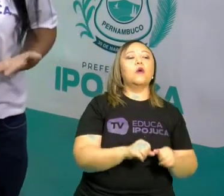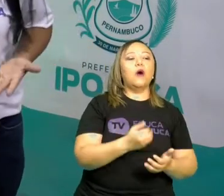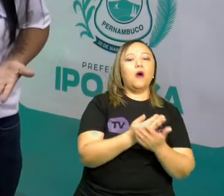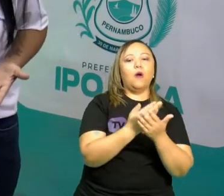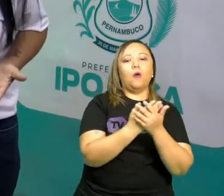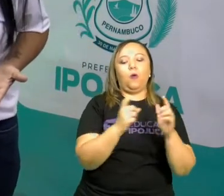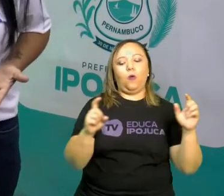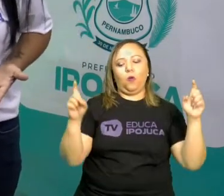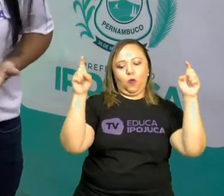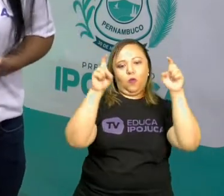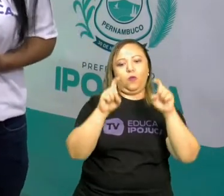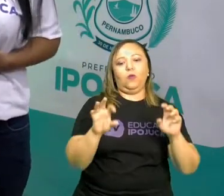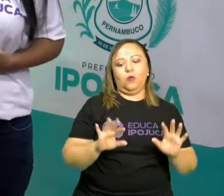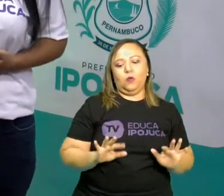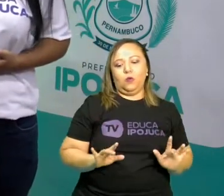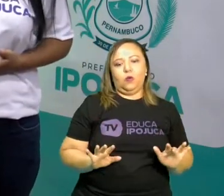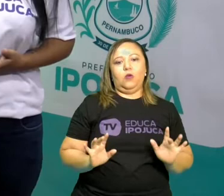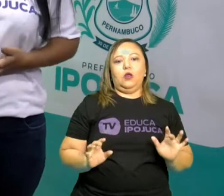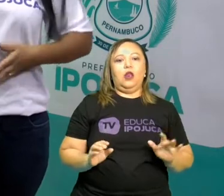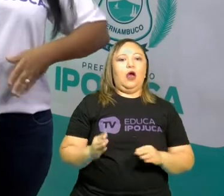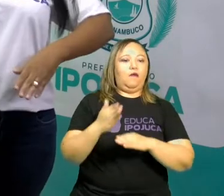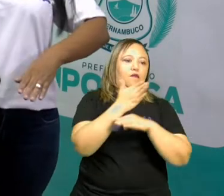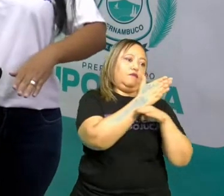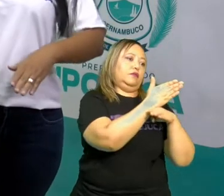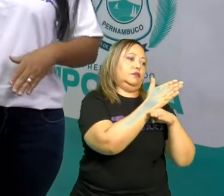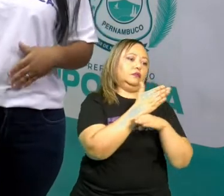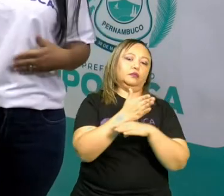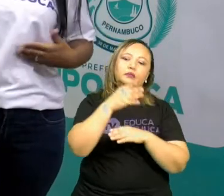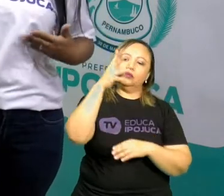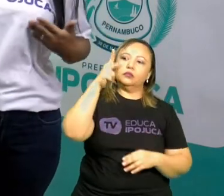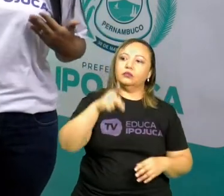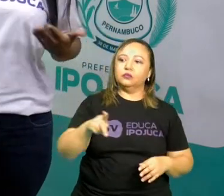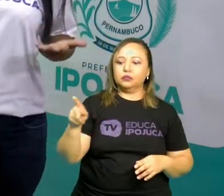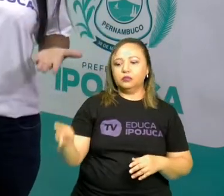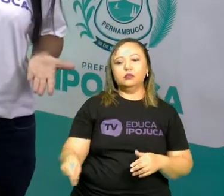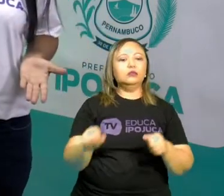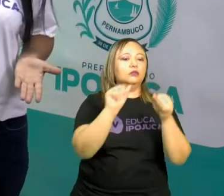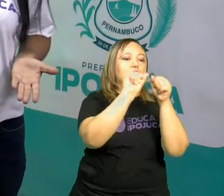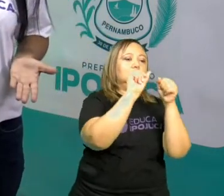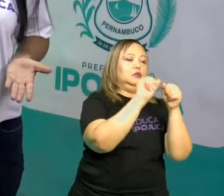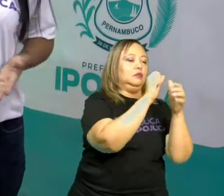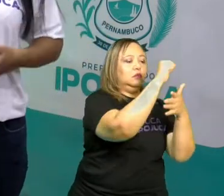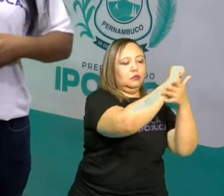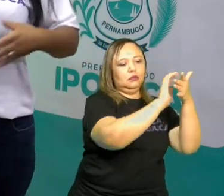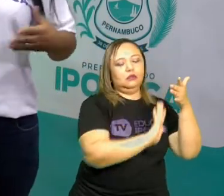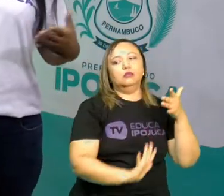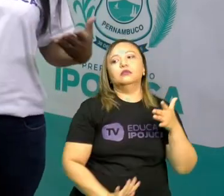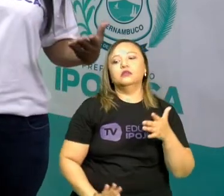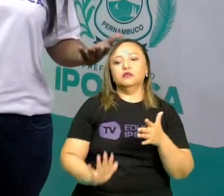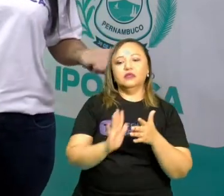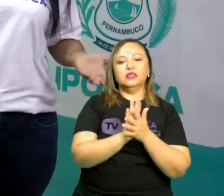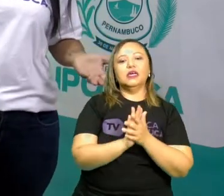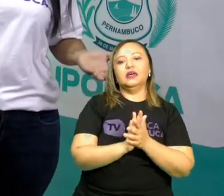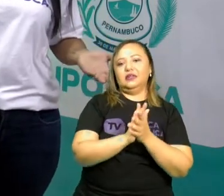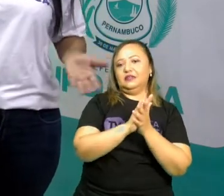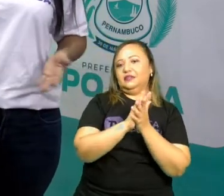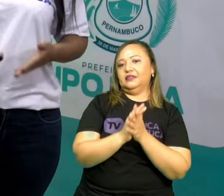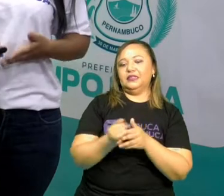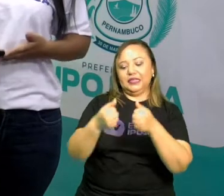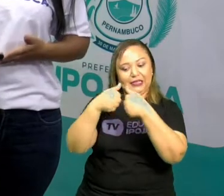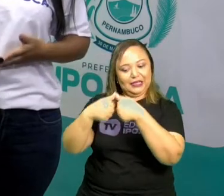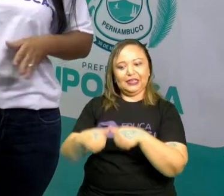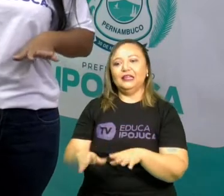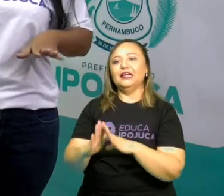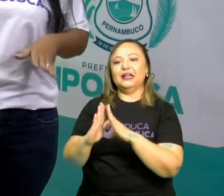os vídeos, né? Das professoras, fazendo as nossas atividades, né? Que todas as professoras pediam.